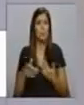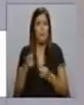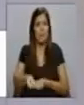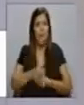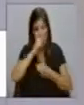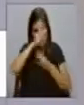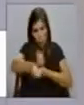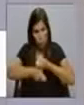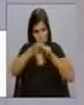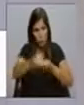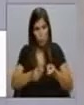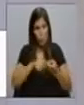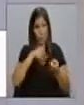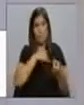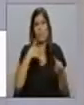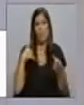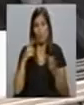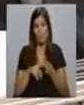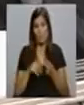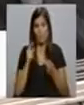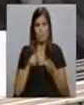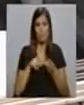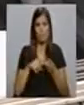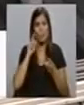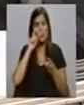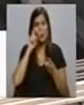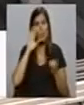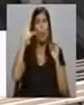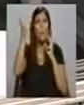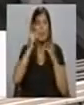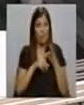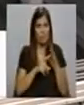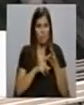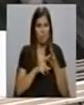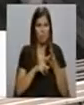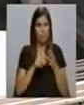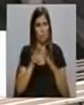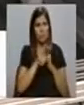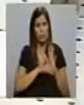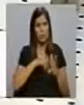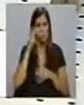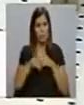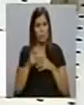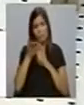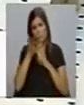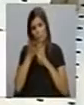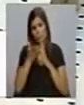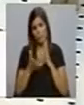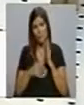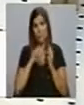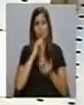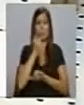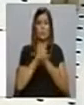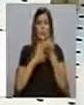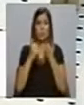agricultura, saúde, proteção do ambiente, outros processos industriais. Possivelmente pode substituir muitas